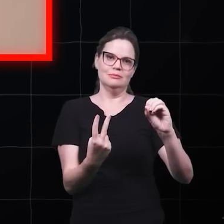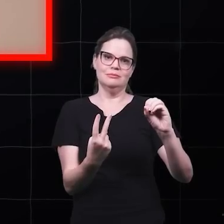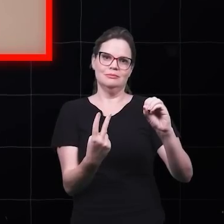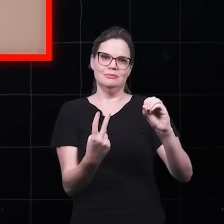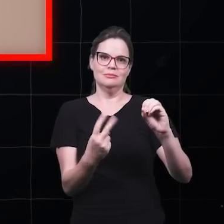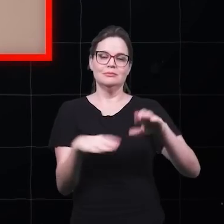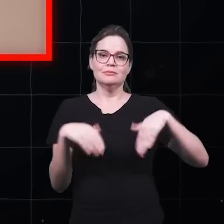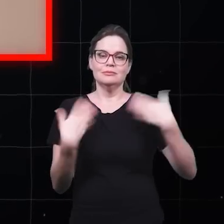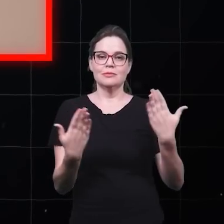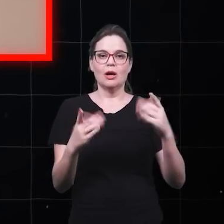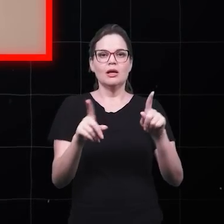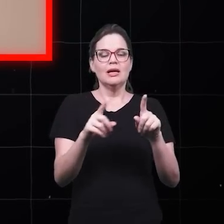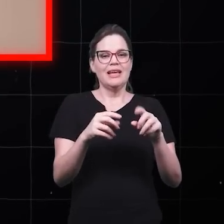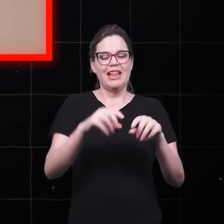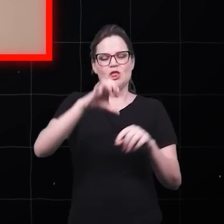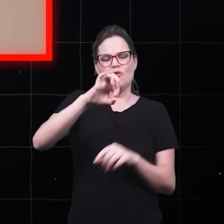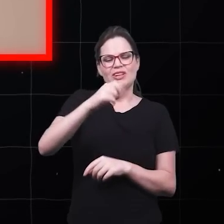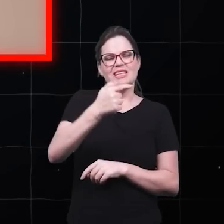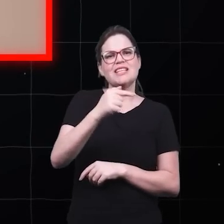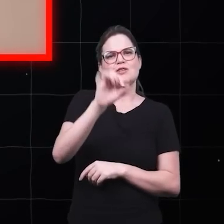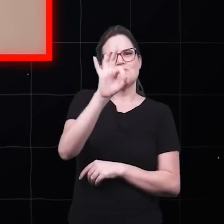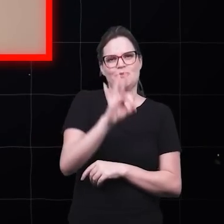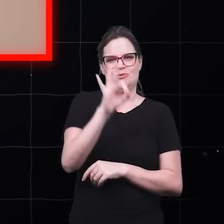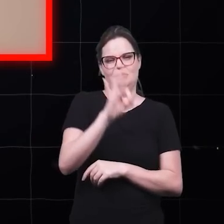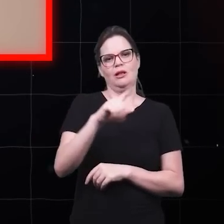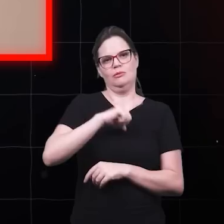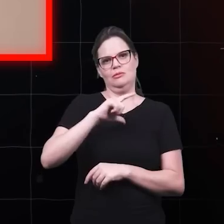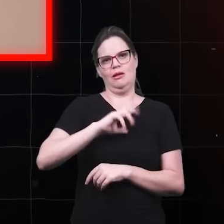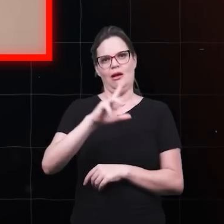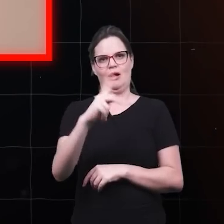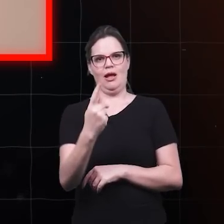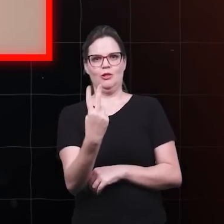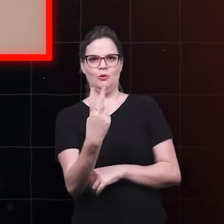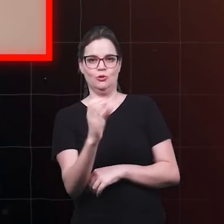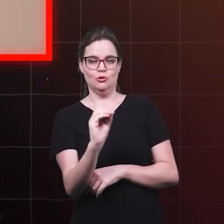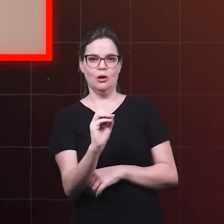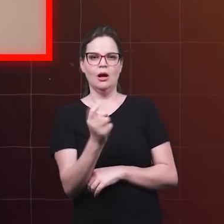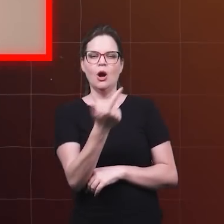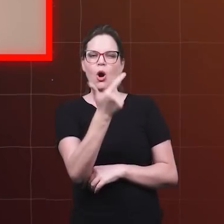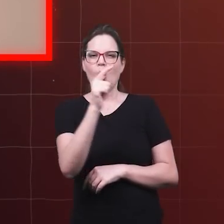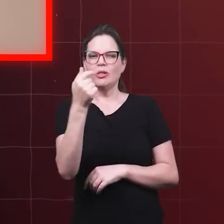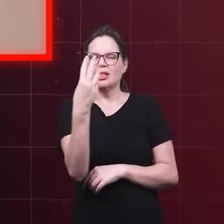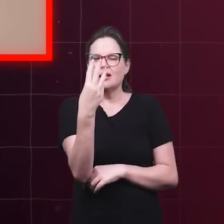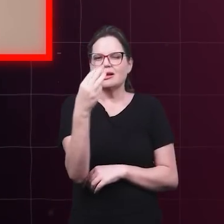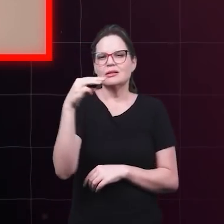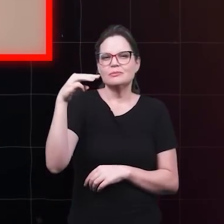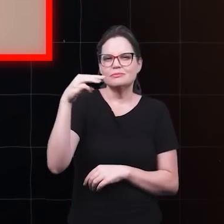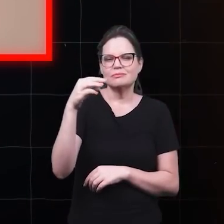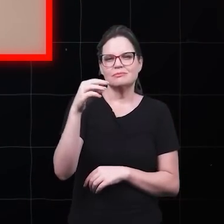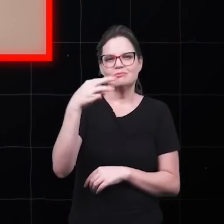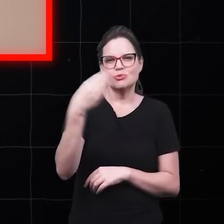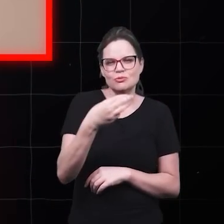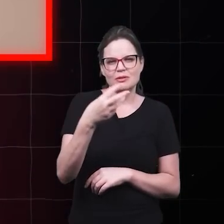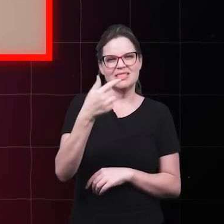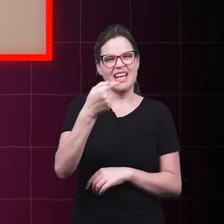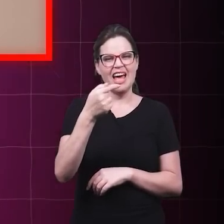compostos, principalmente sais. E o que diferencia uma água, um tipo de água de um outro tipo de